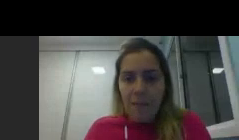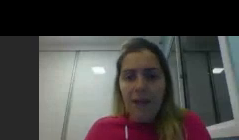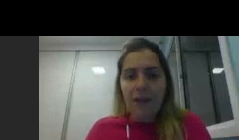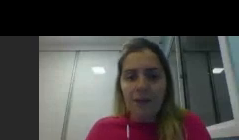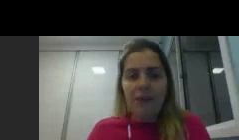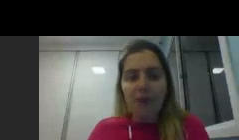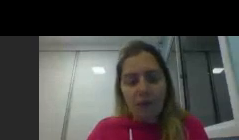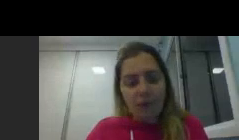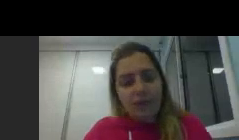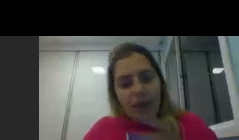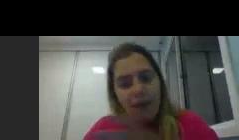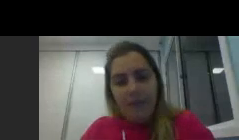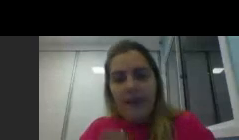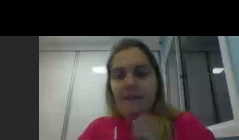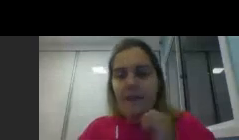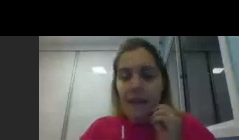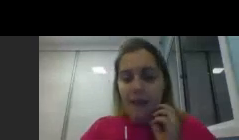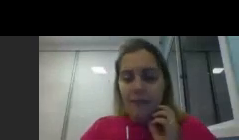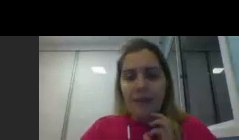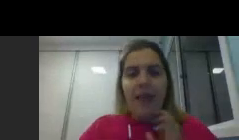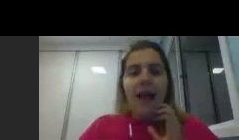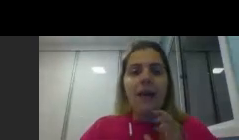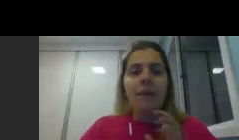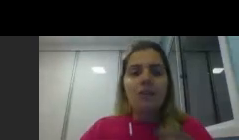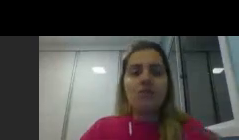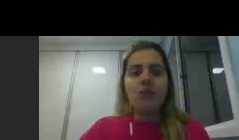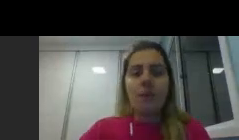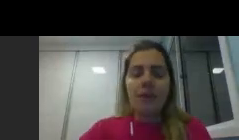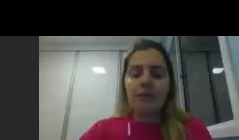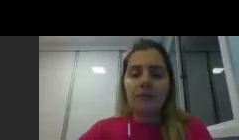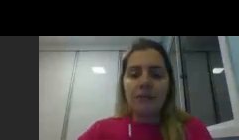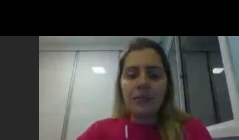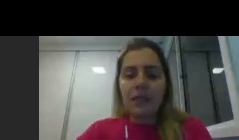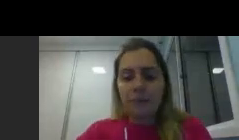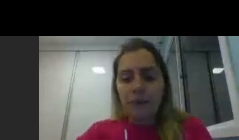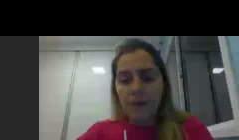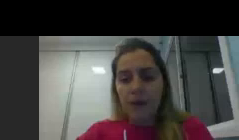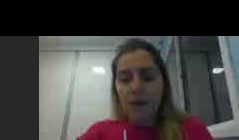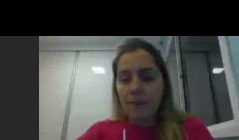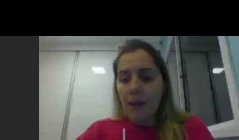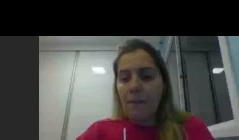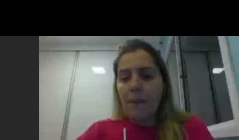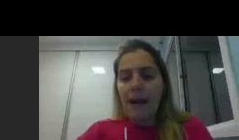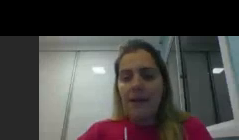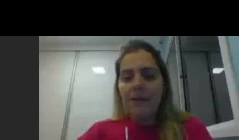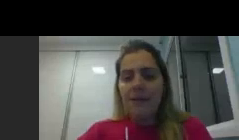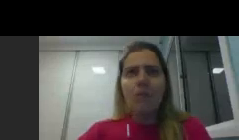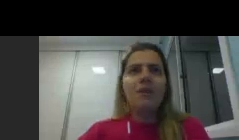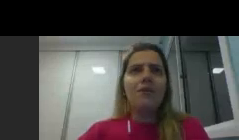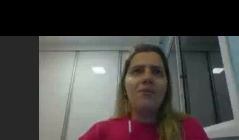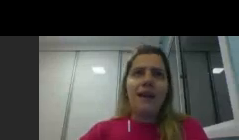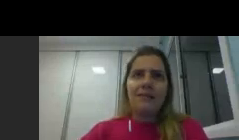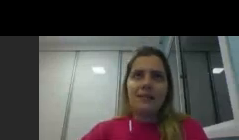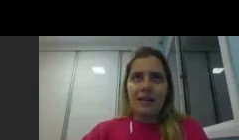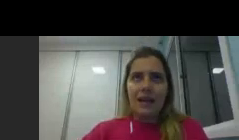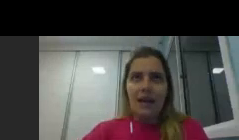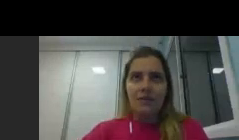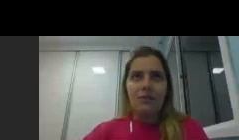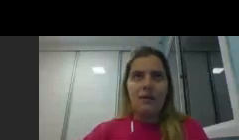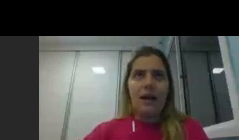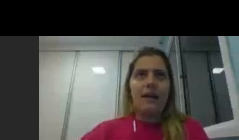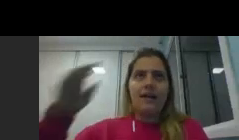Rhesus. Então, dessa forma, o sistema imune vai atacar. Aí pode surgir uma pergunta assim, professora, mas como que